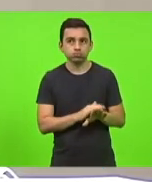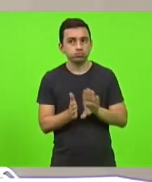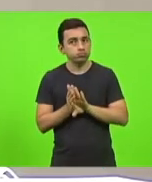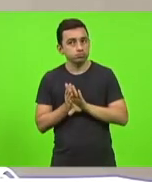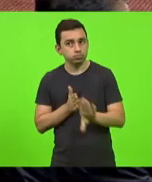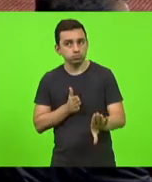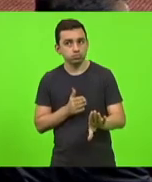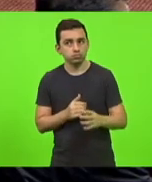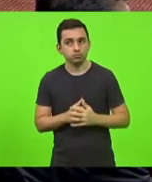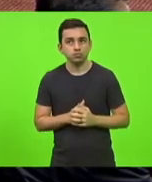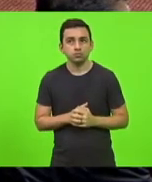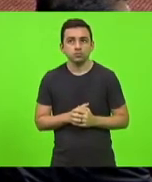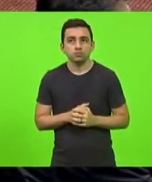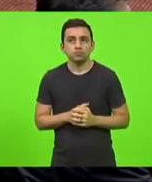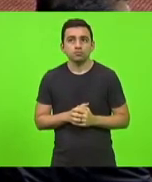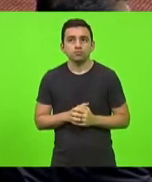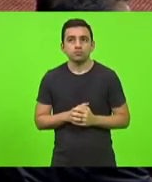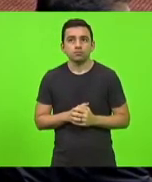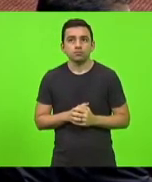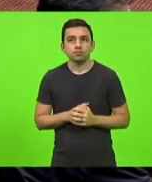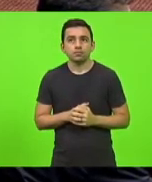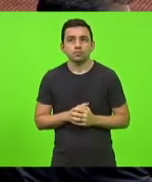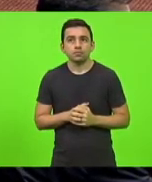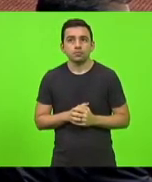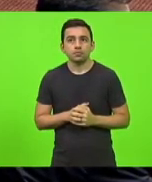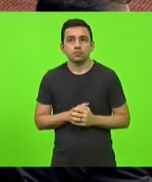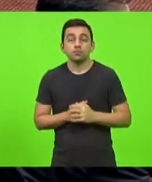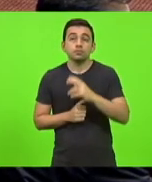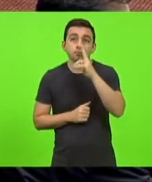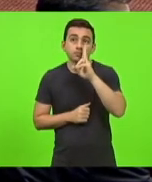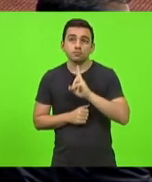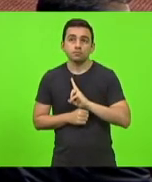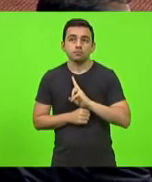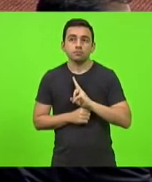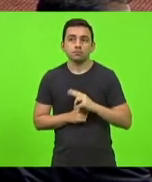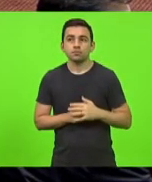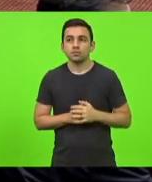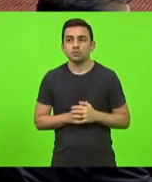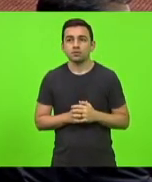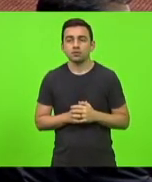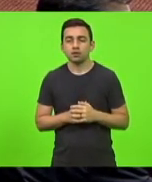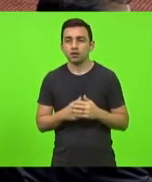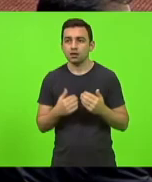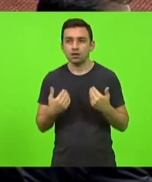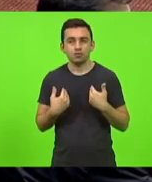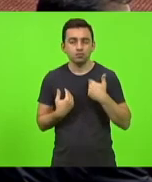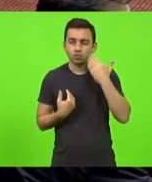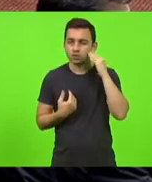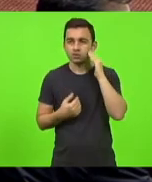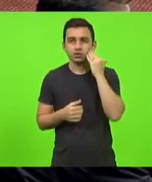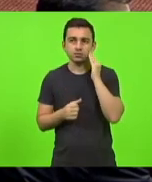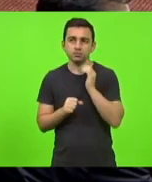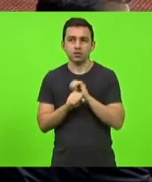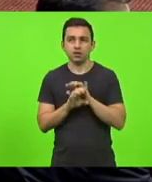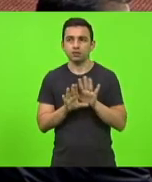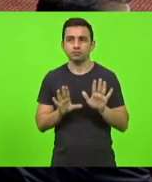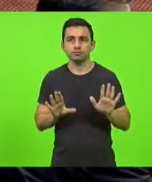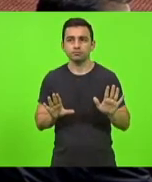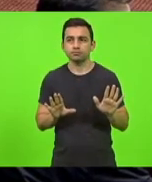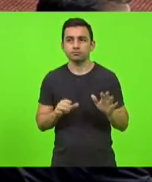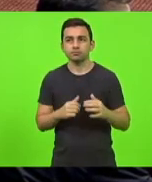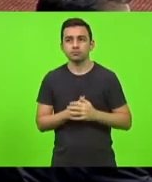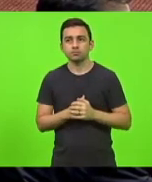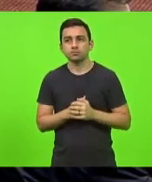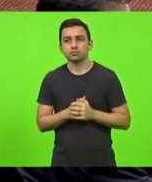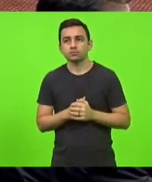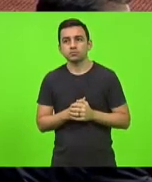Obrigada. Deputado Ivan. Questão de ordem, senhor presidente. Eu não consigo compreender, e queria que